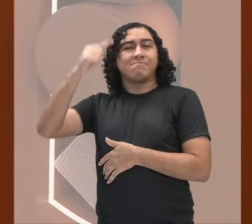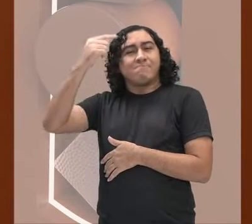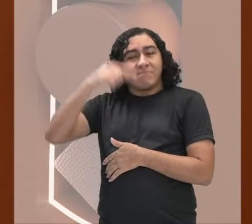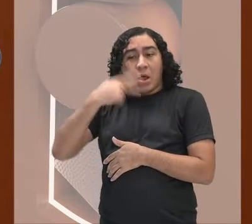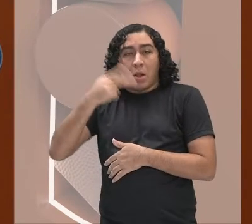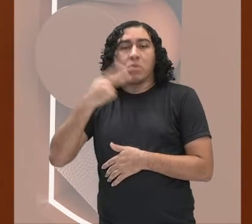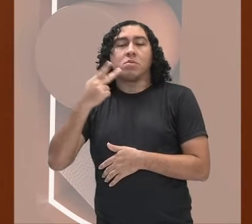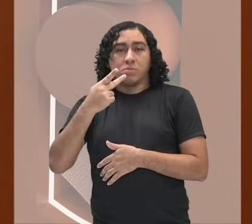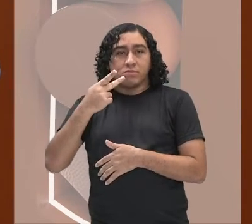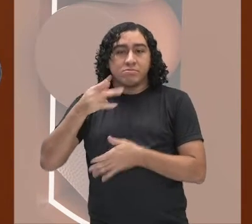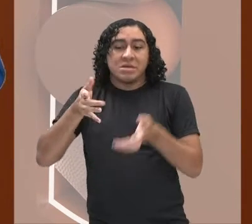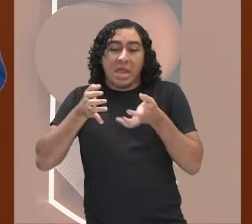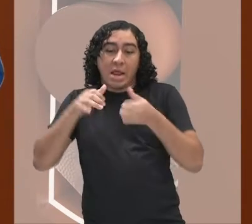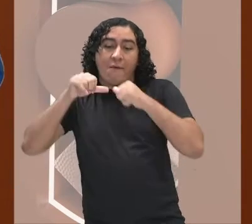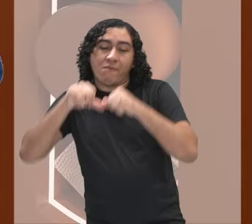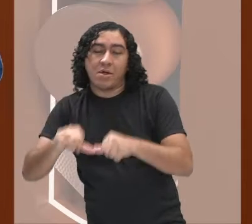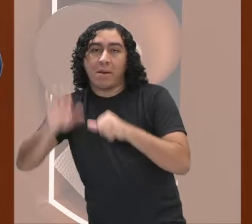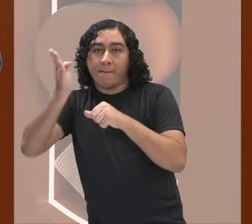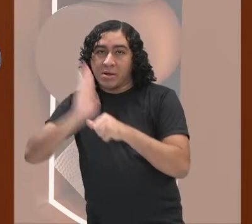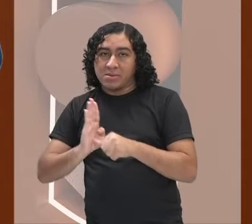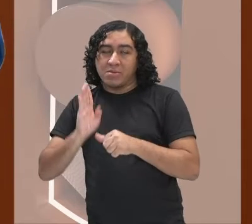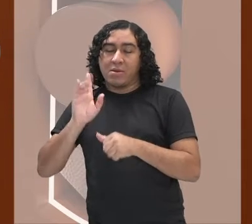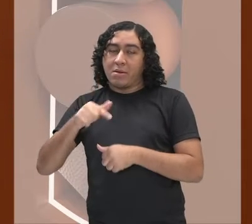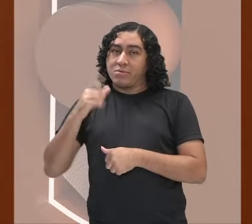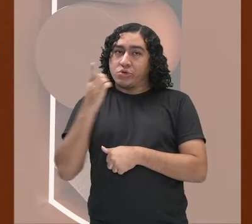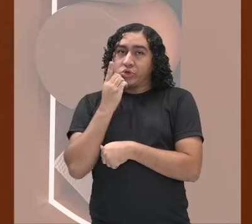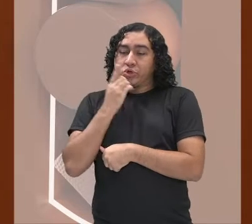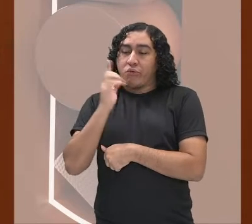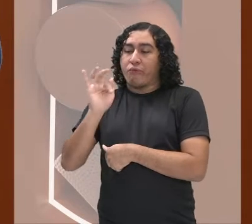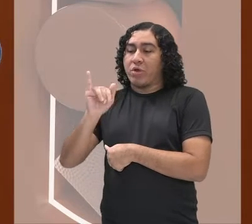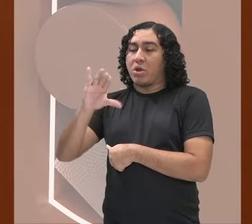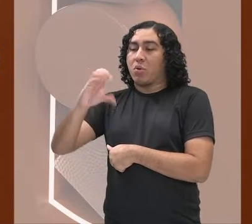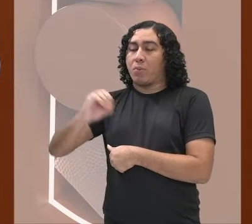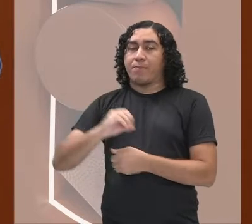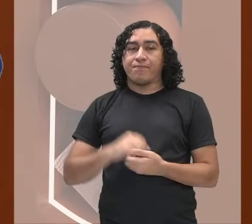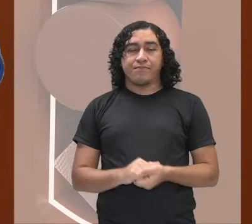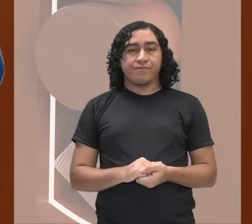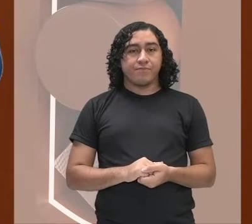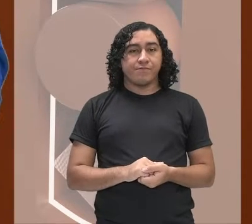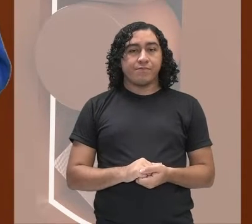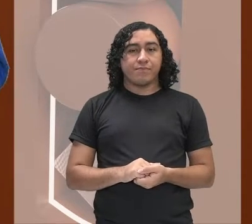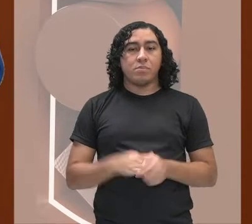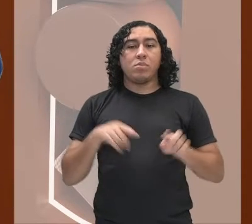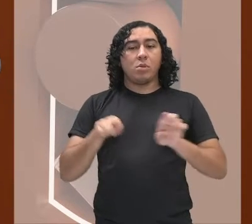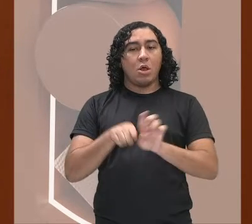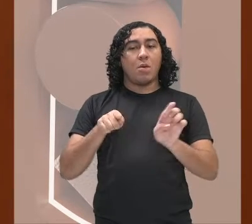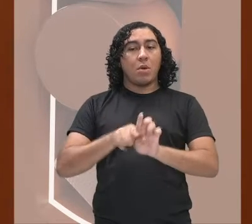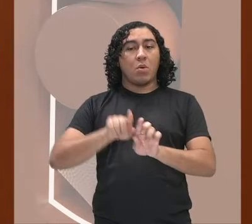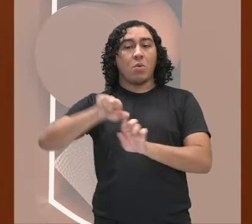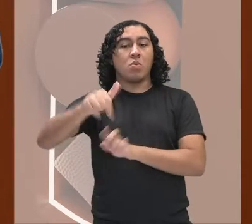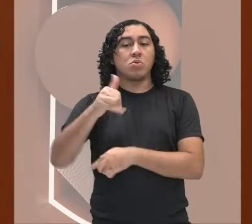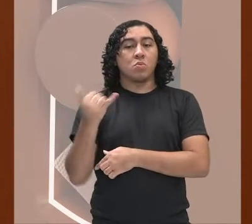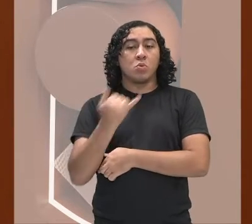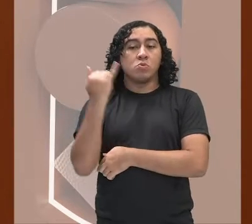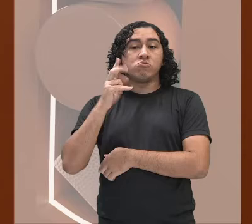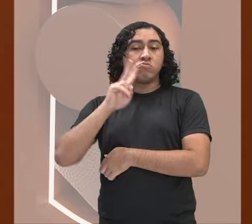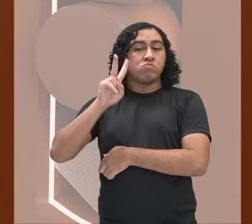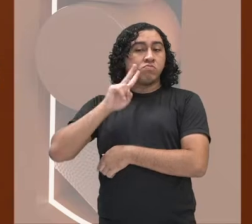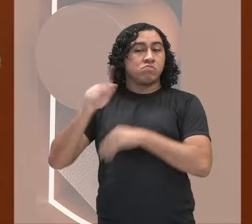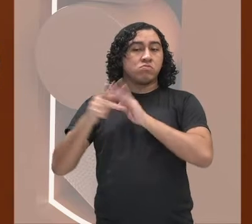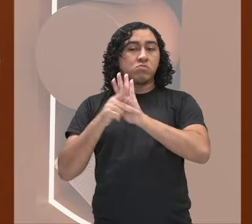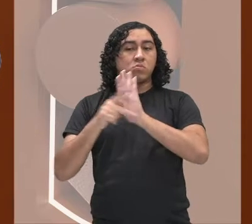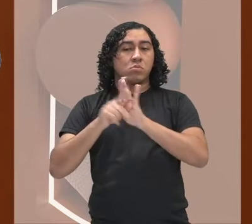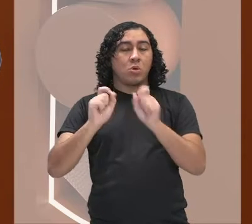Portugal. Então, o fico, né? E terceiro ponto importante nesse processo de luta contra a